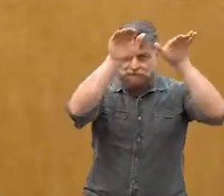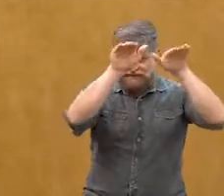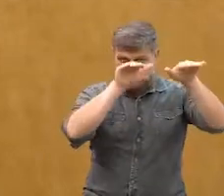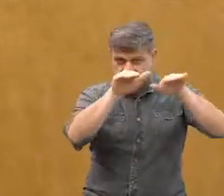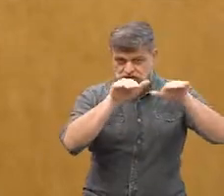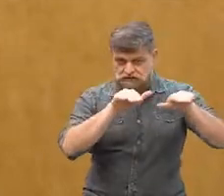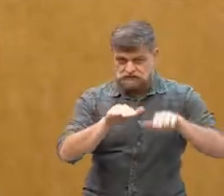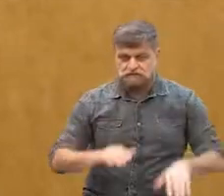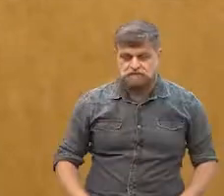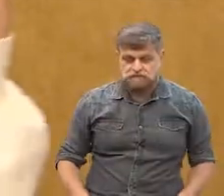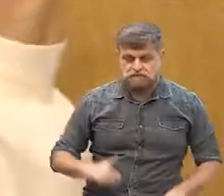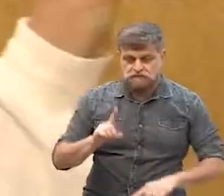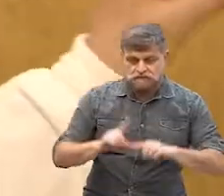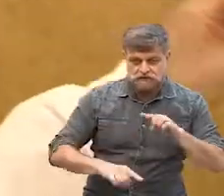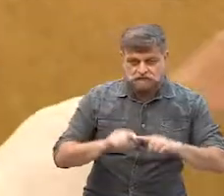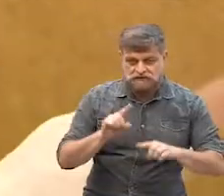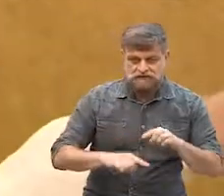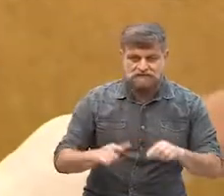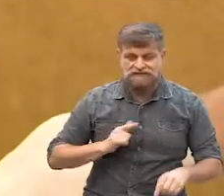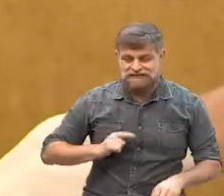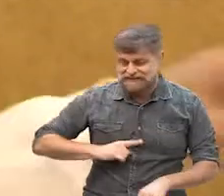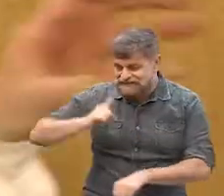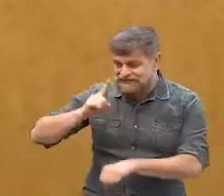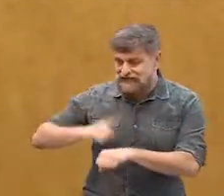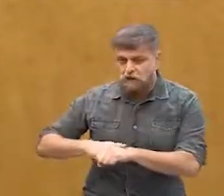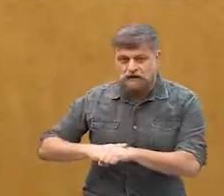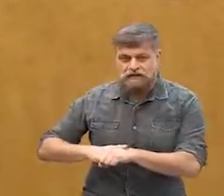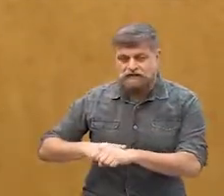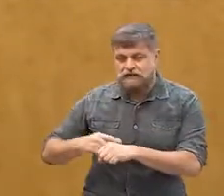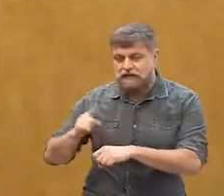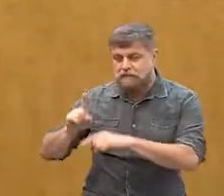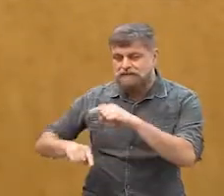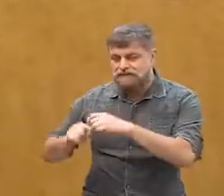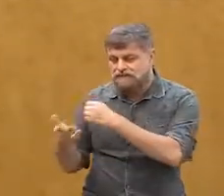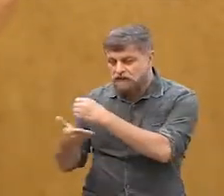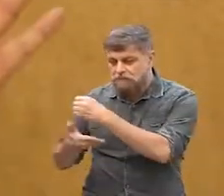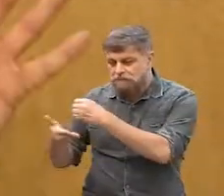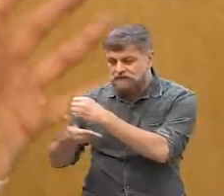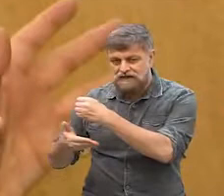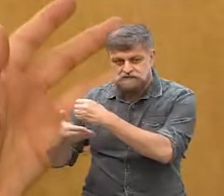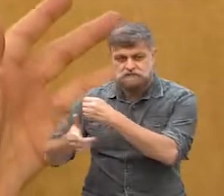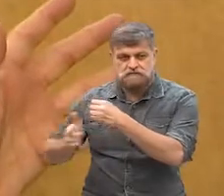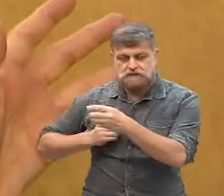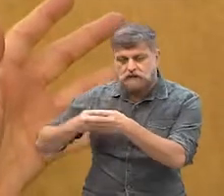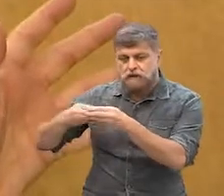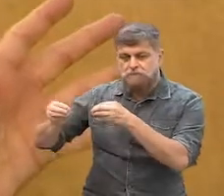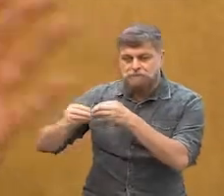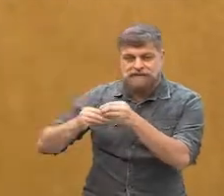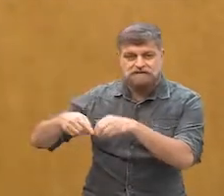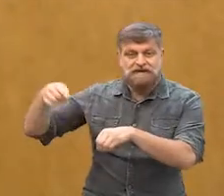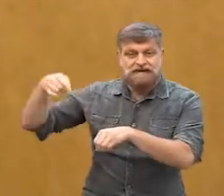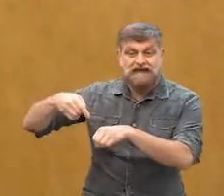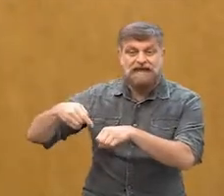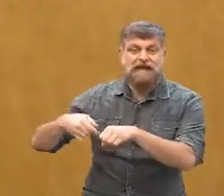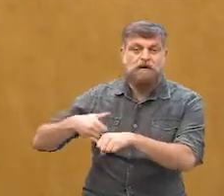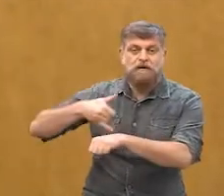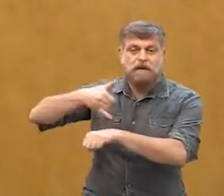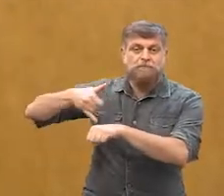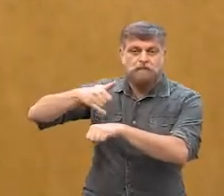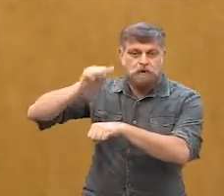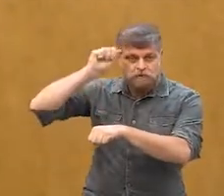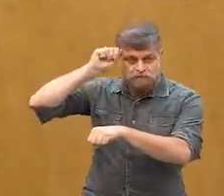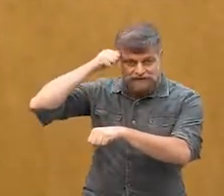vida é desde a extração da matéria-prima. Então, se a embalagem é plástica, eu tenho a extração do petróleo. Se a